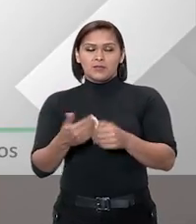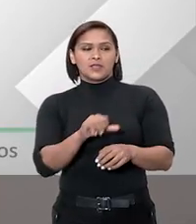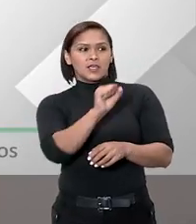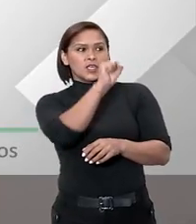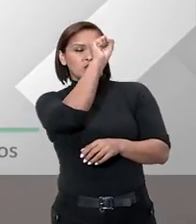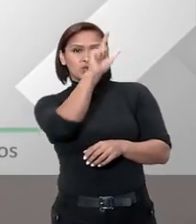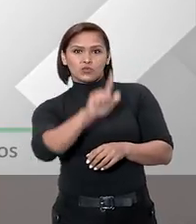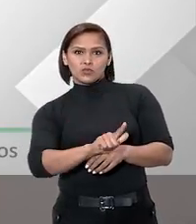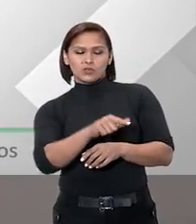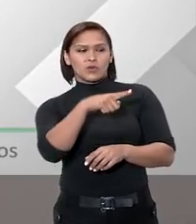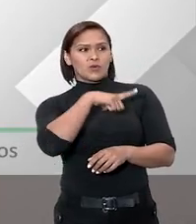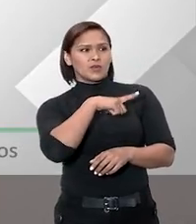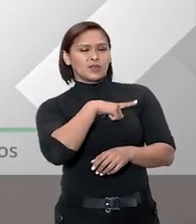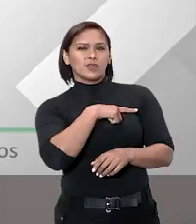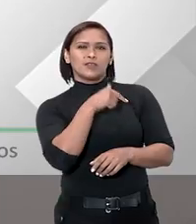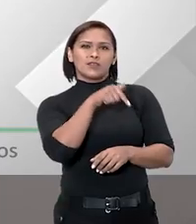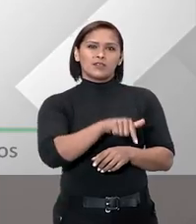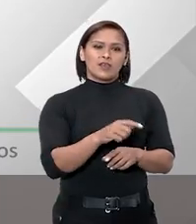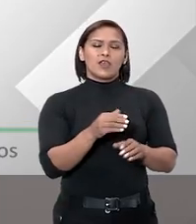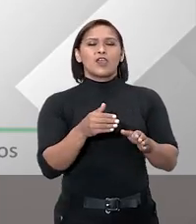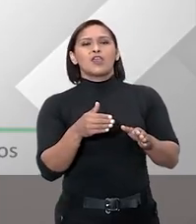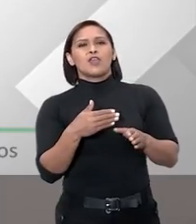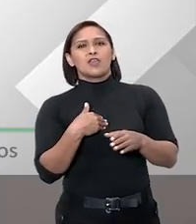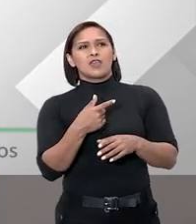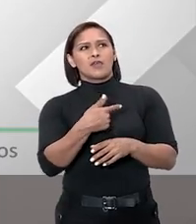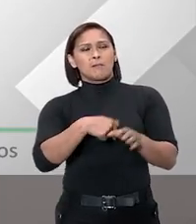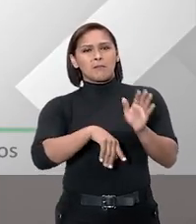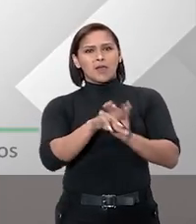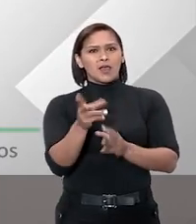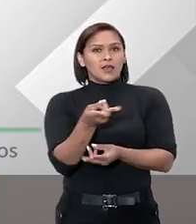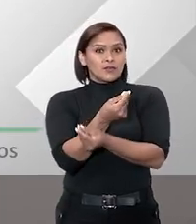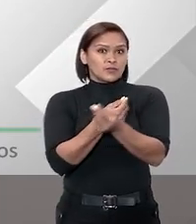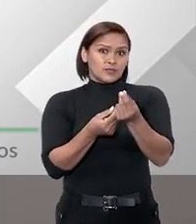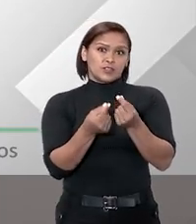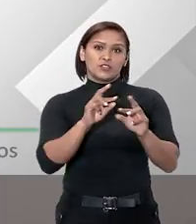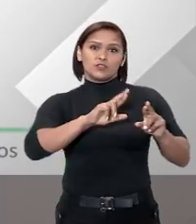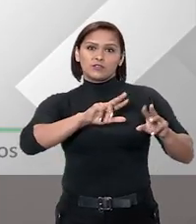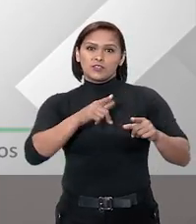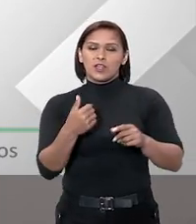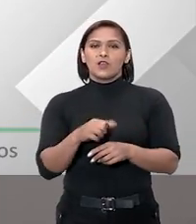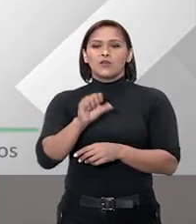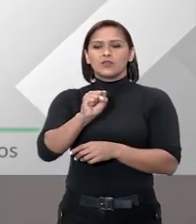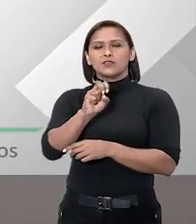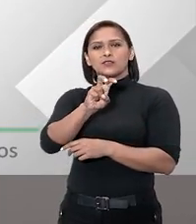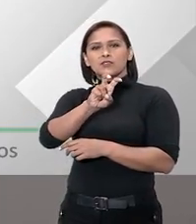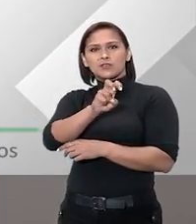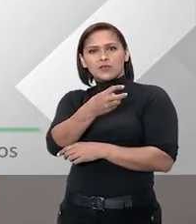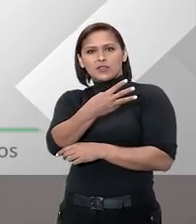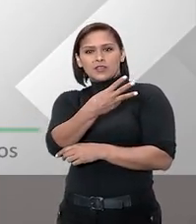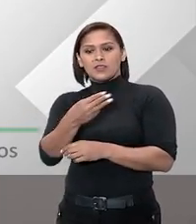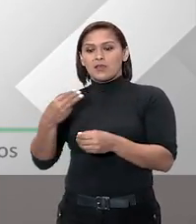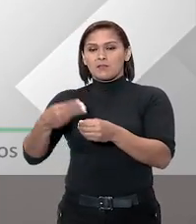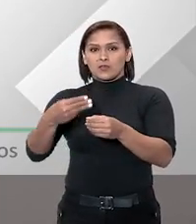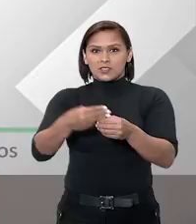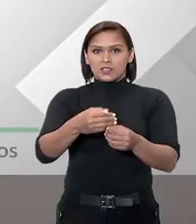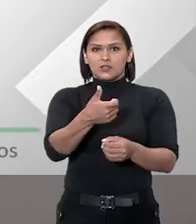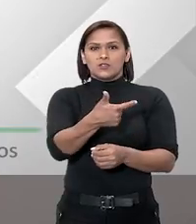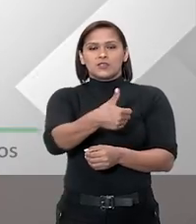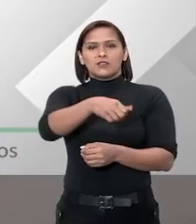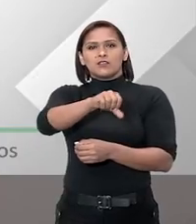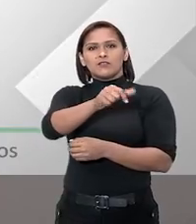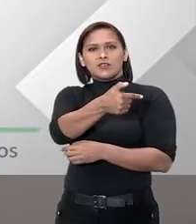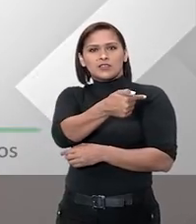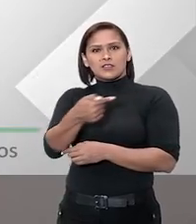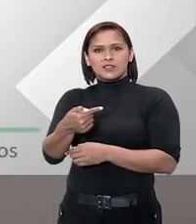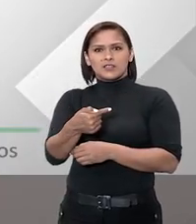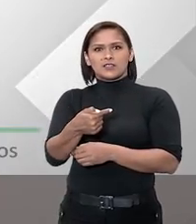sul, aonde que há uma condição mais favorável. Então, nós que temos 853 municípios e